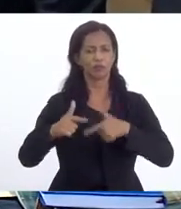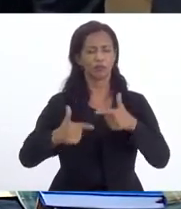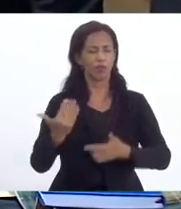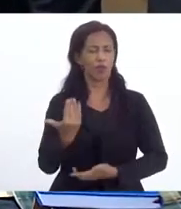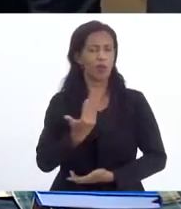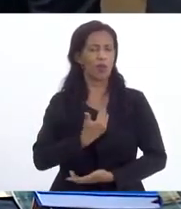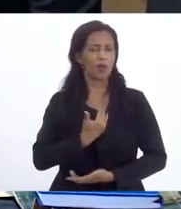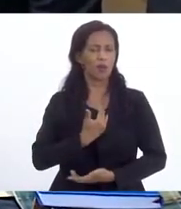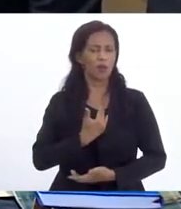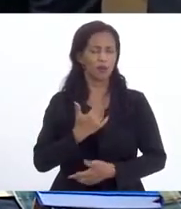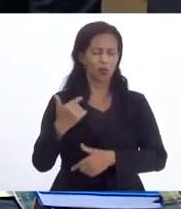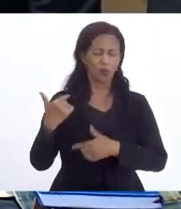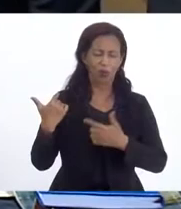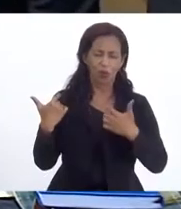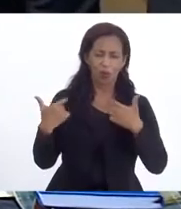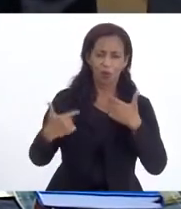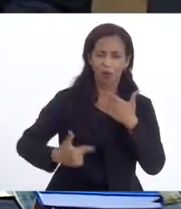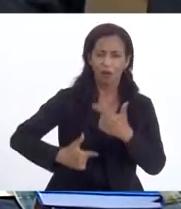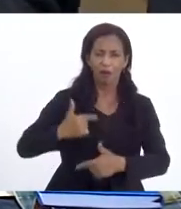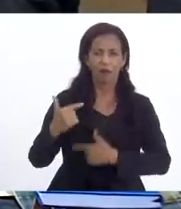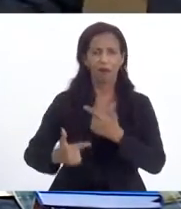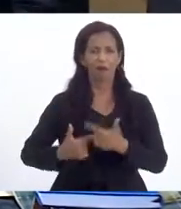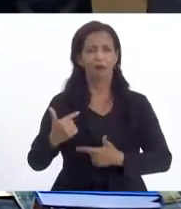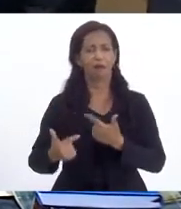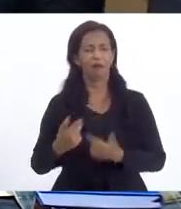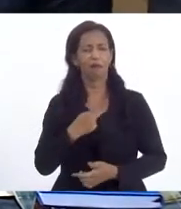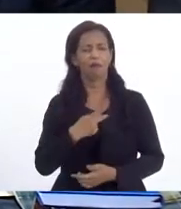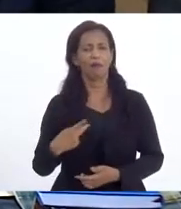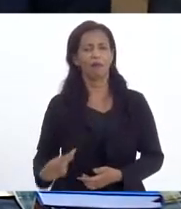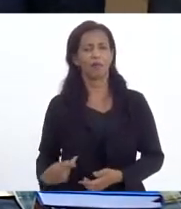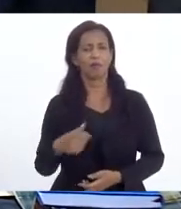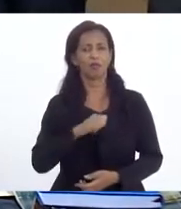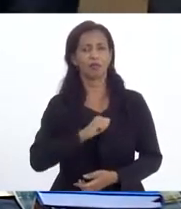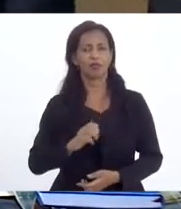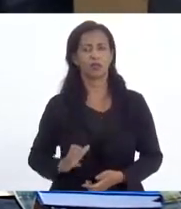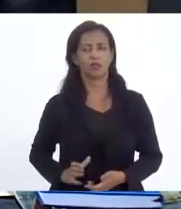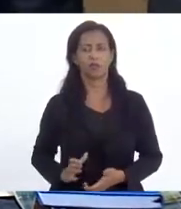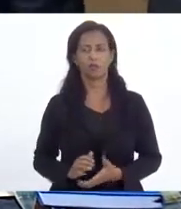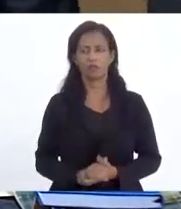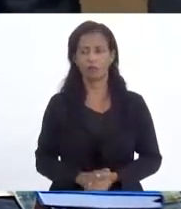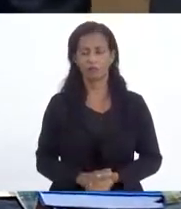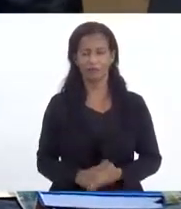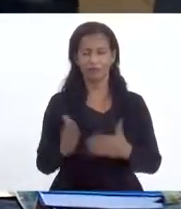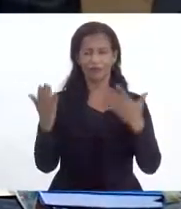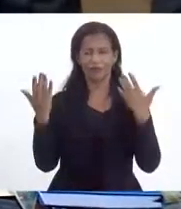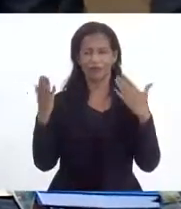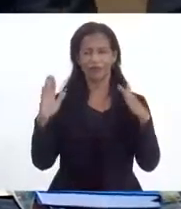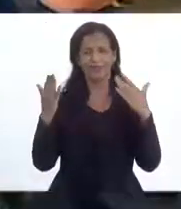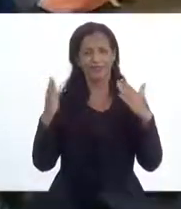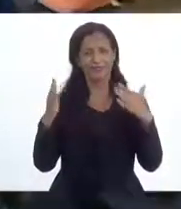amigo incansável da nossa instituição, o presidente André Siciliano.